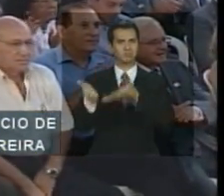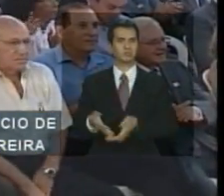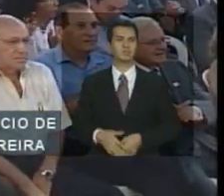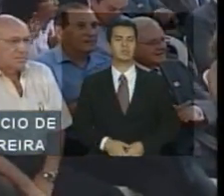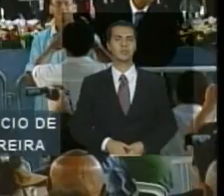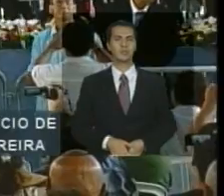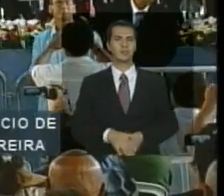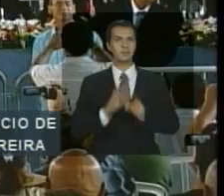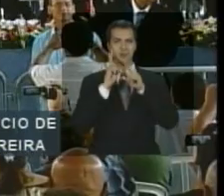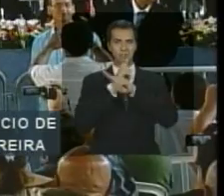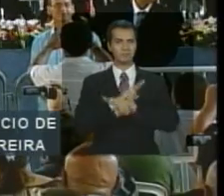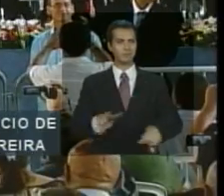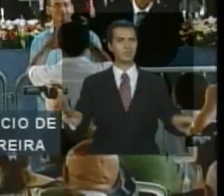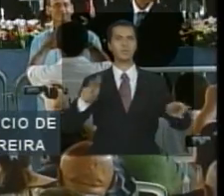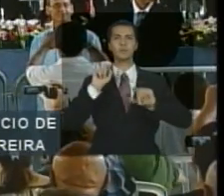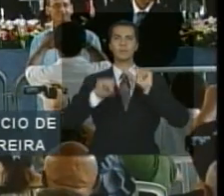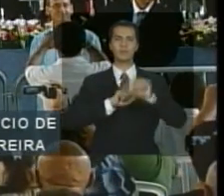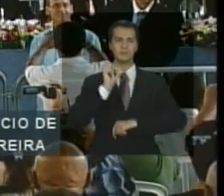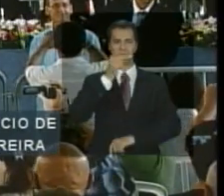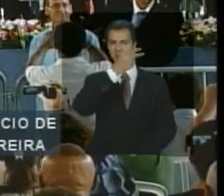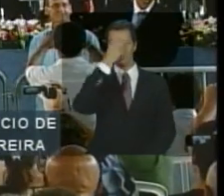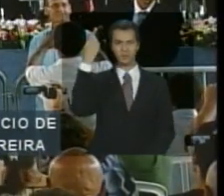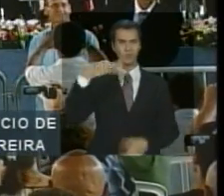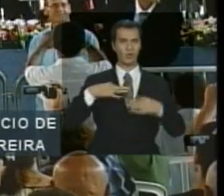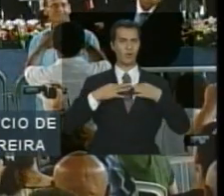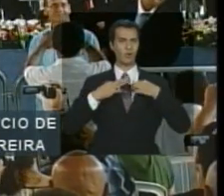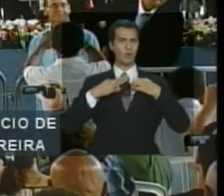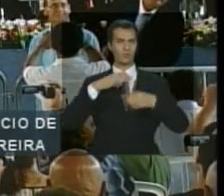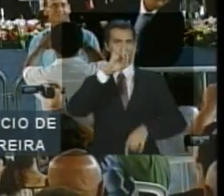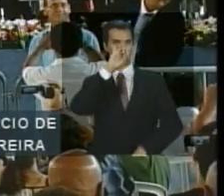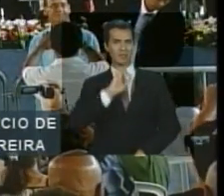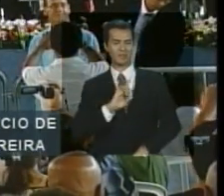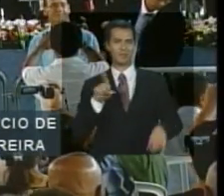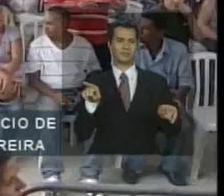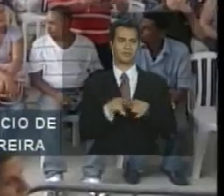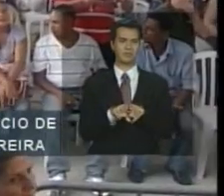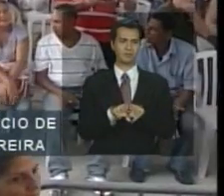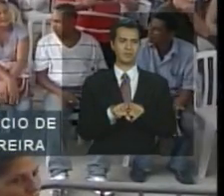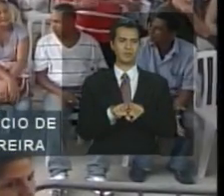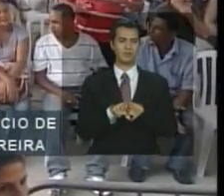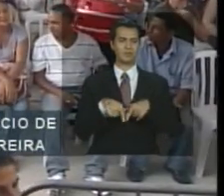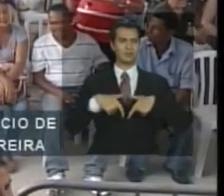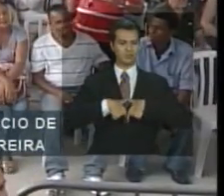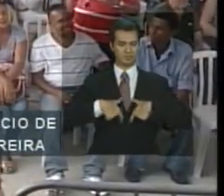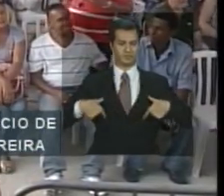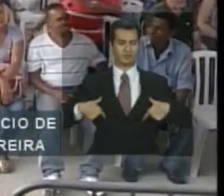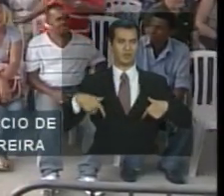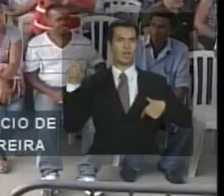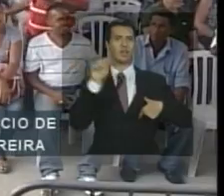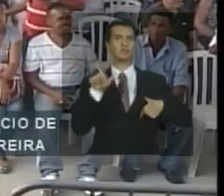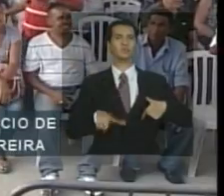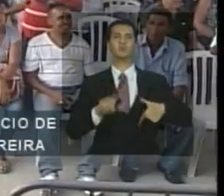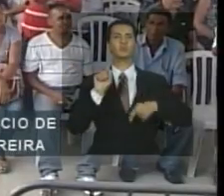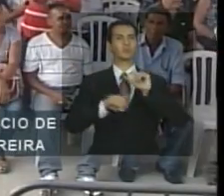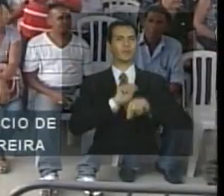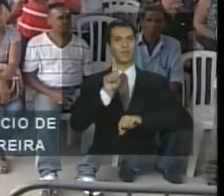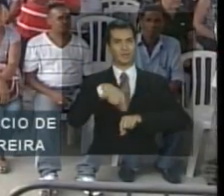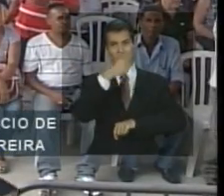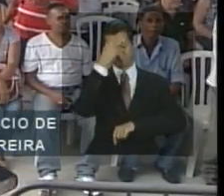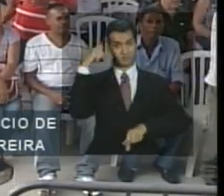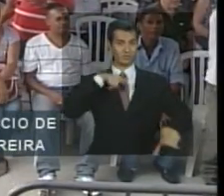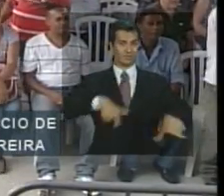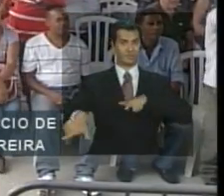cada vez mais comum dessa gente vestida de amarelo, com essa faixa azul mudando a cara dessa cidade.